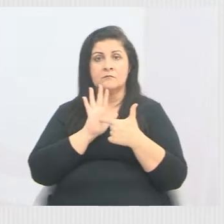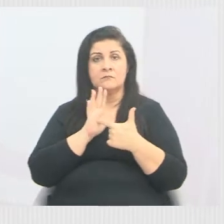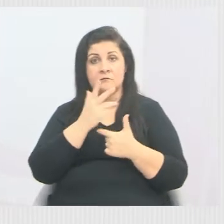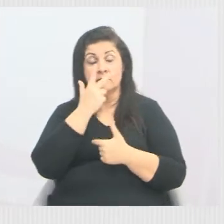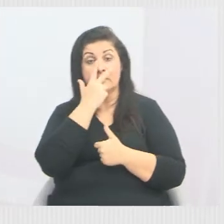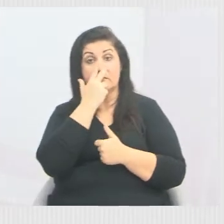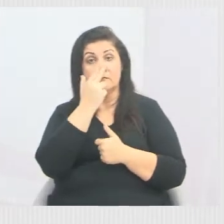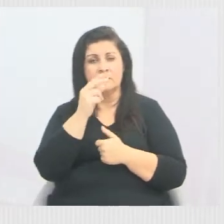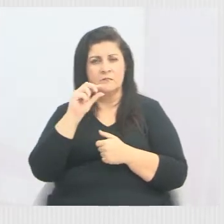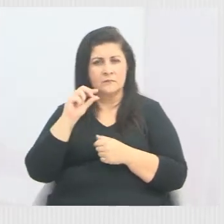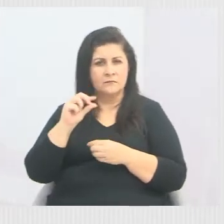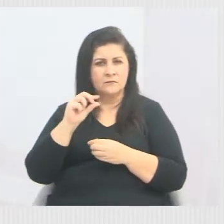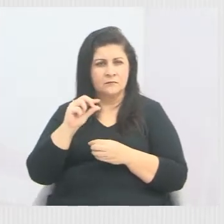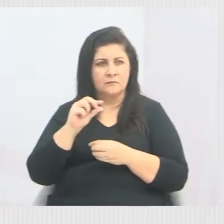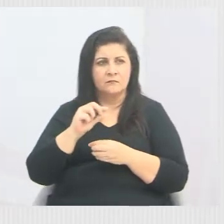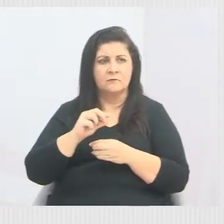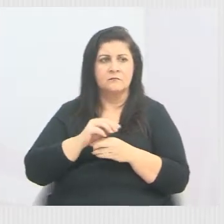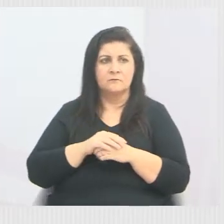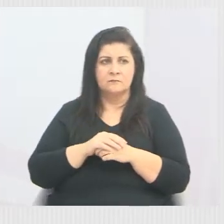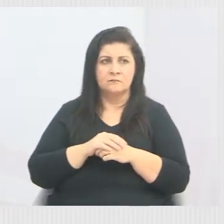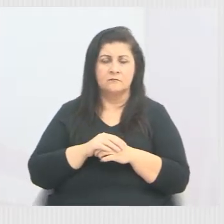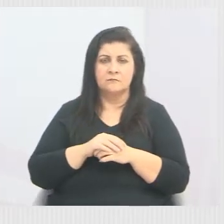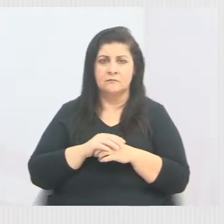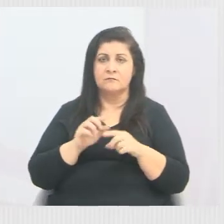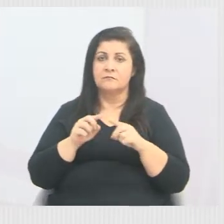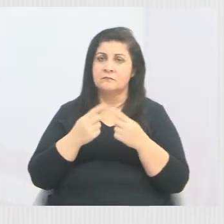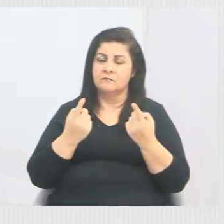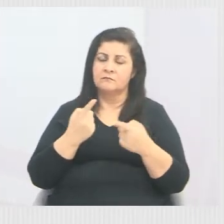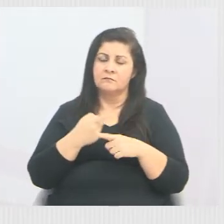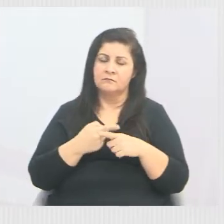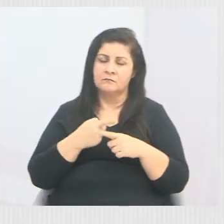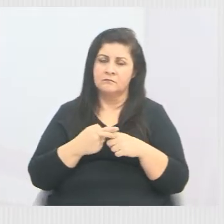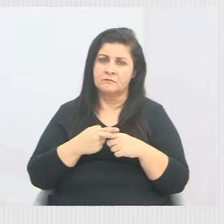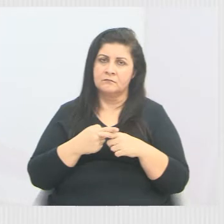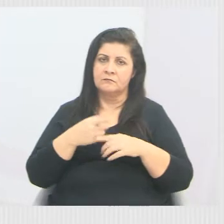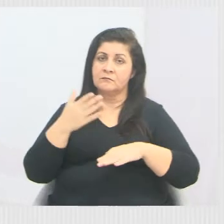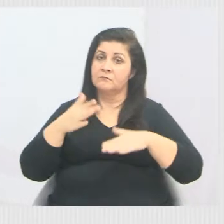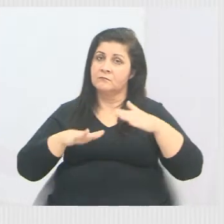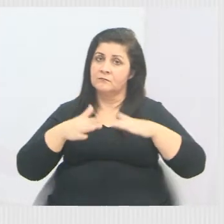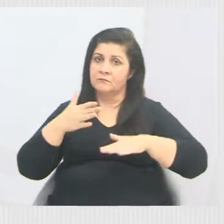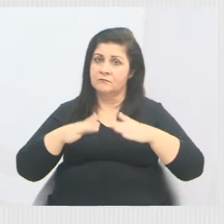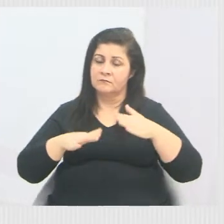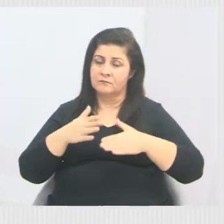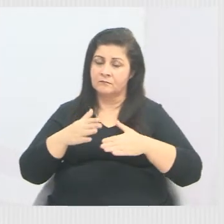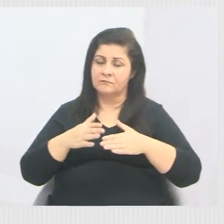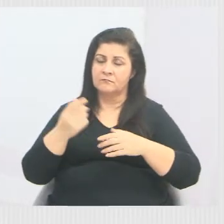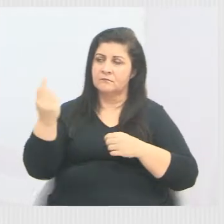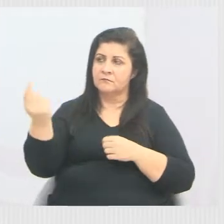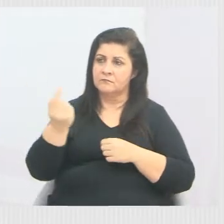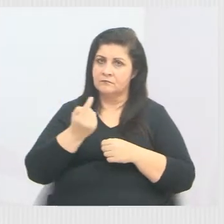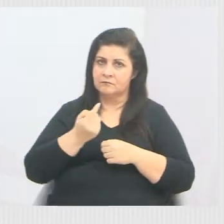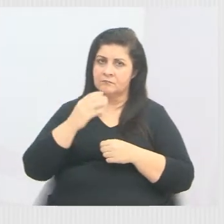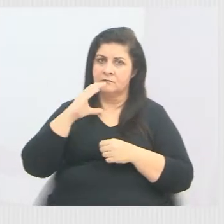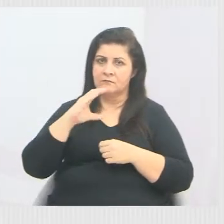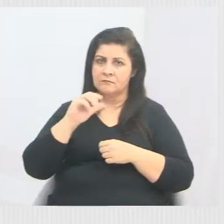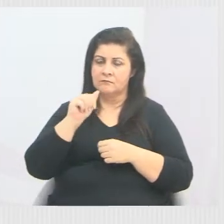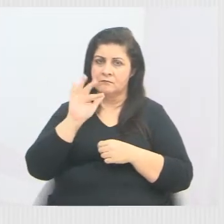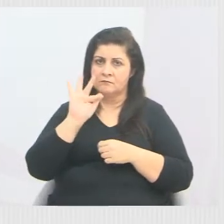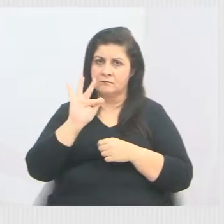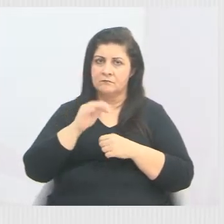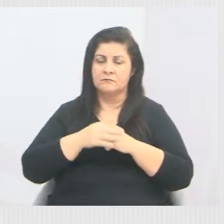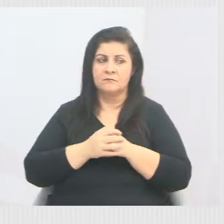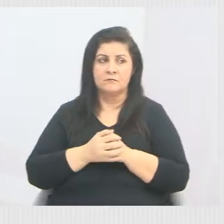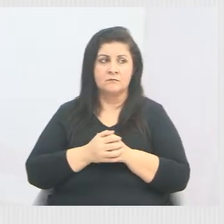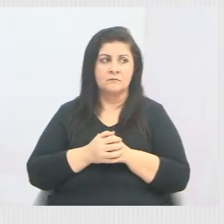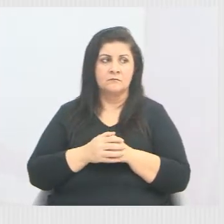valor muito pequeno na realizado, mas é porque depende das medições para que venha o recurso para o município.